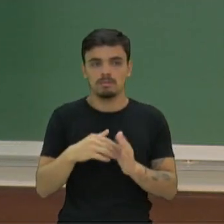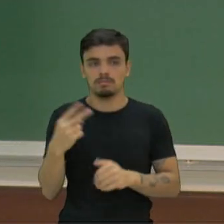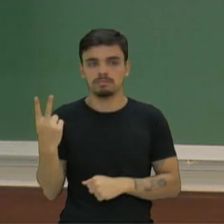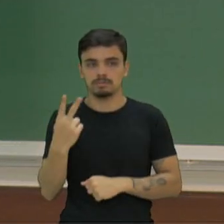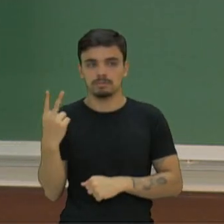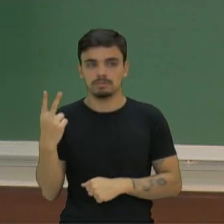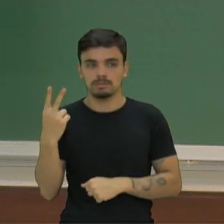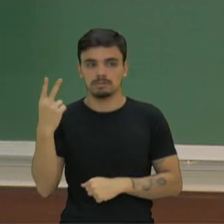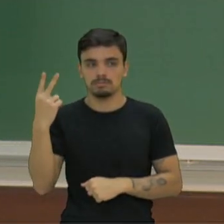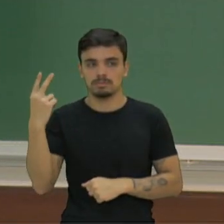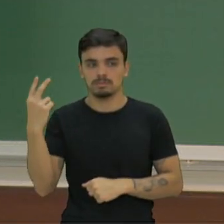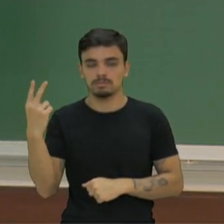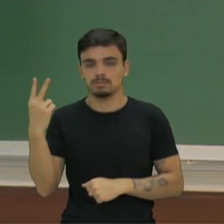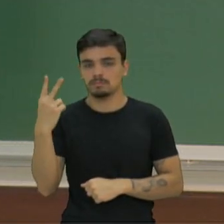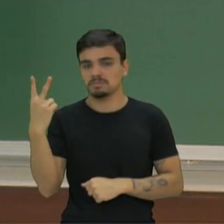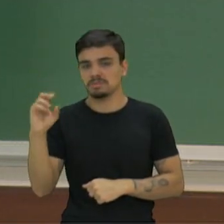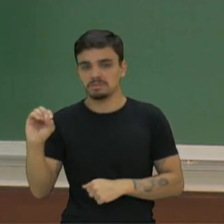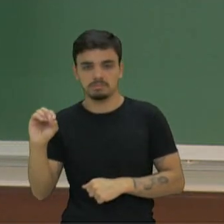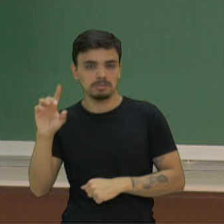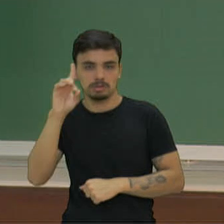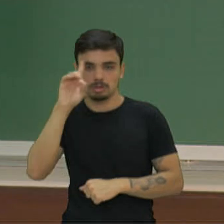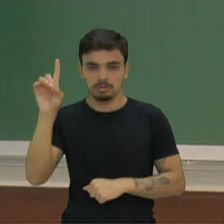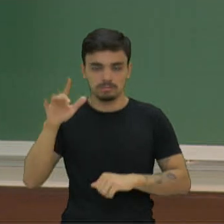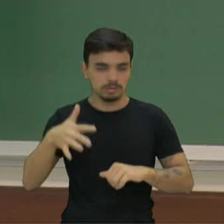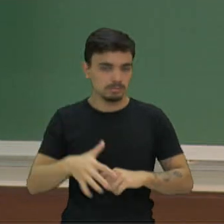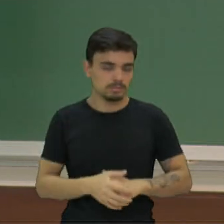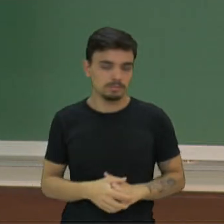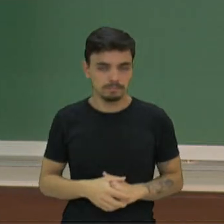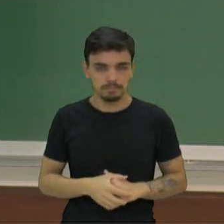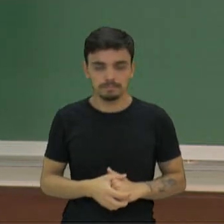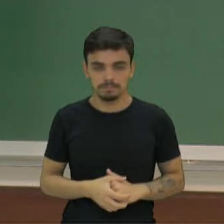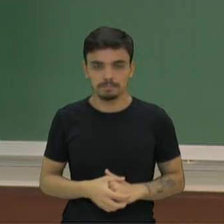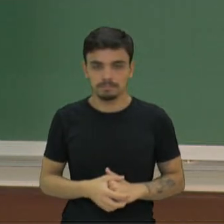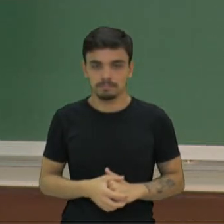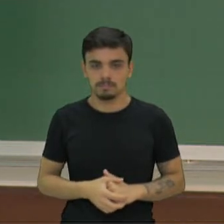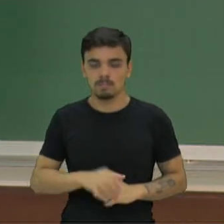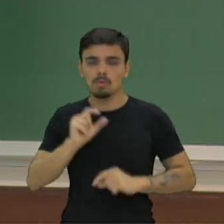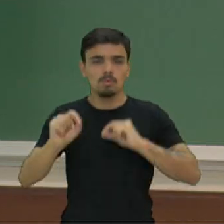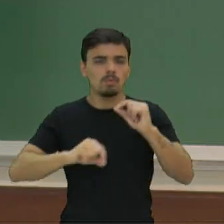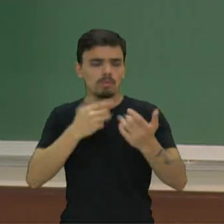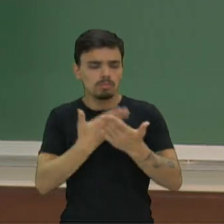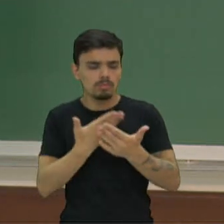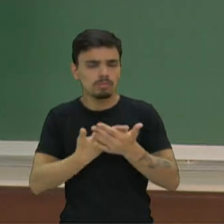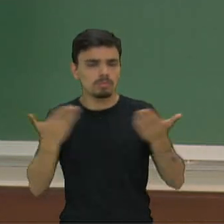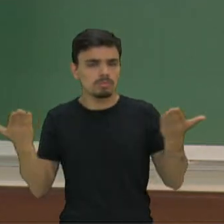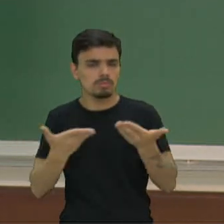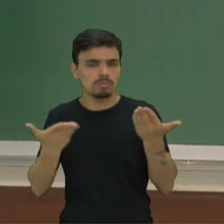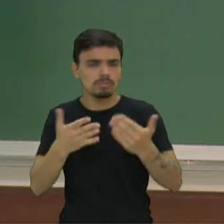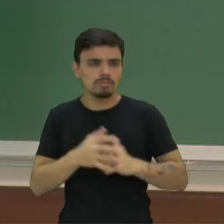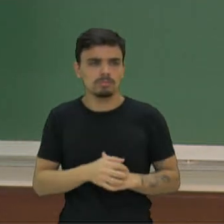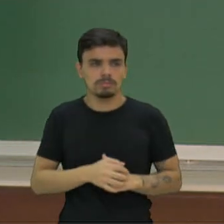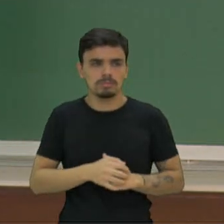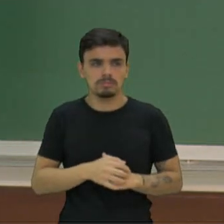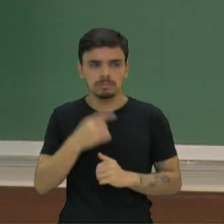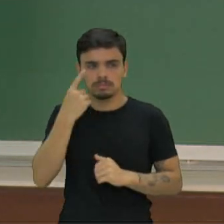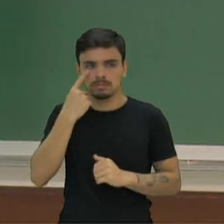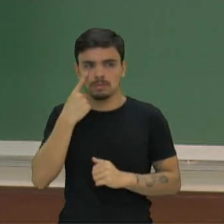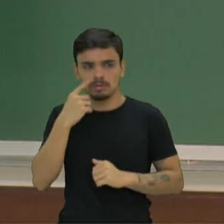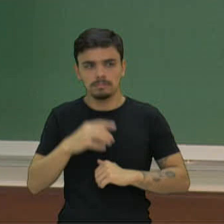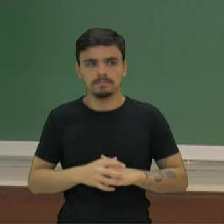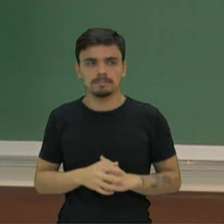esse cálculo ali que a gente fez. Beleza, pessoal? O que vimos na aula de hoje? O eixo